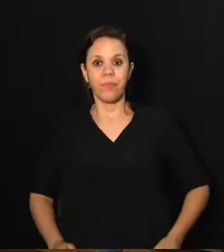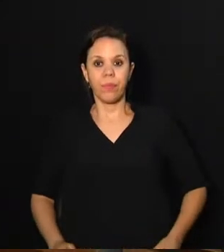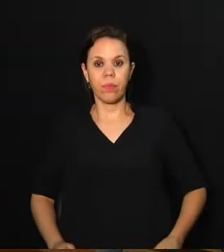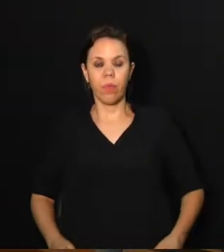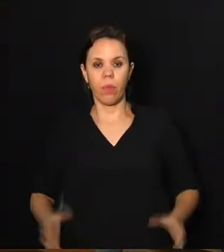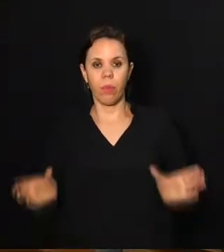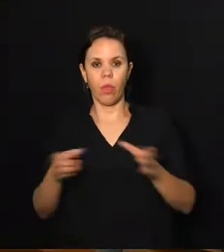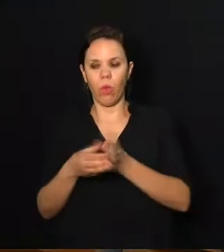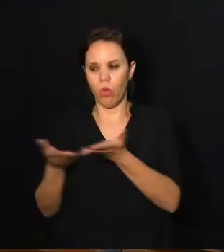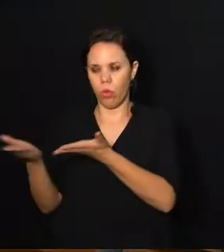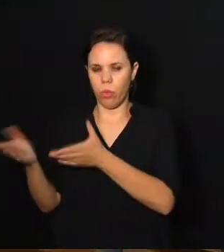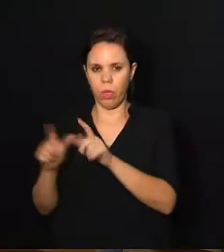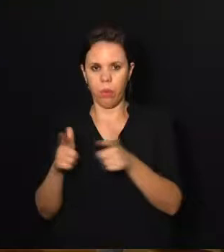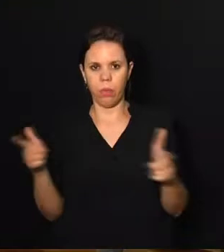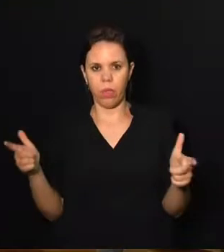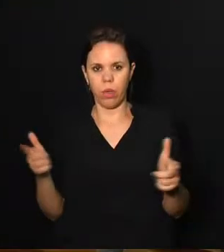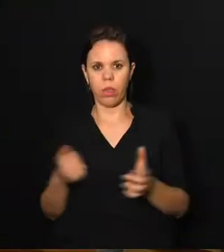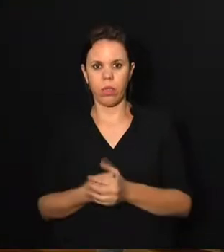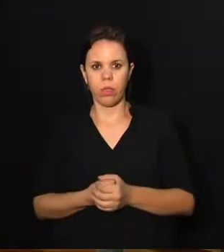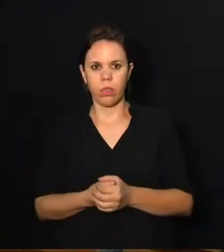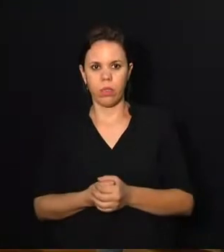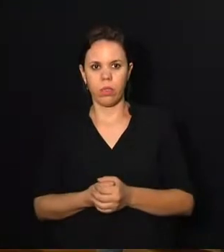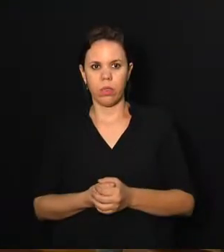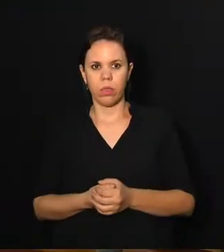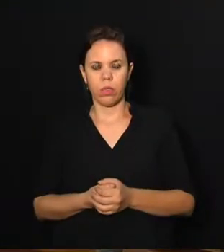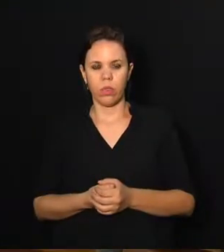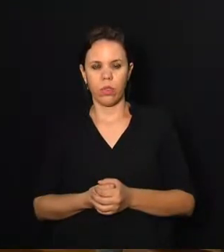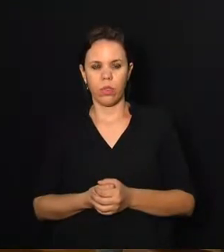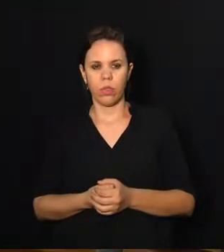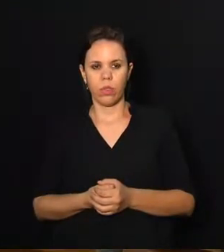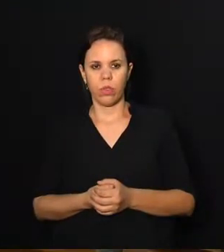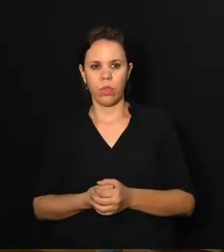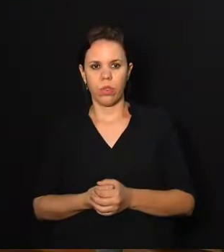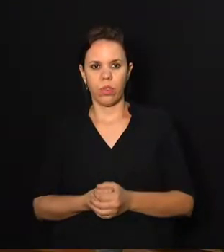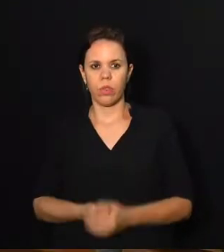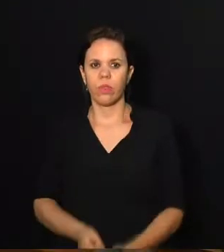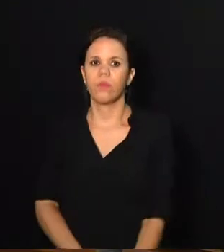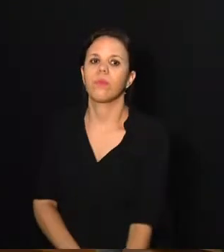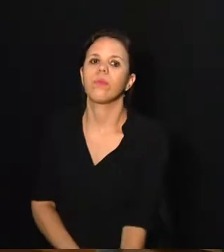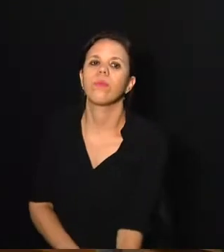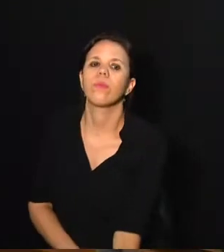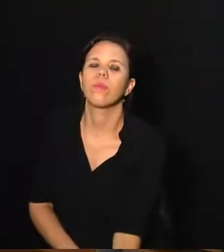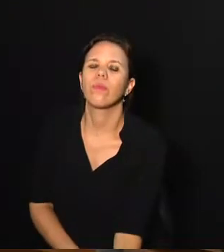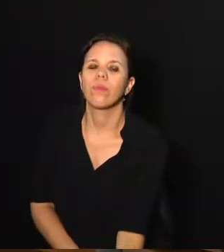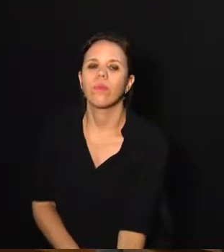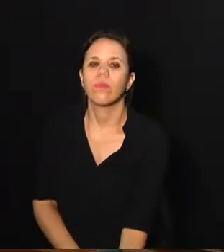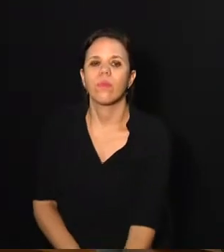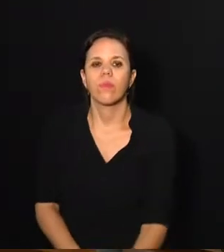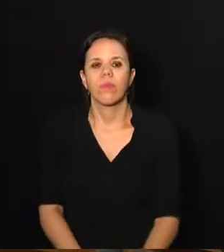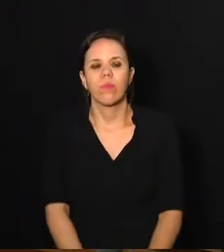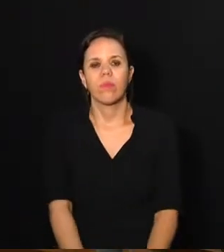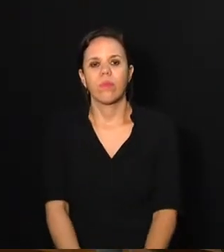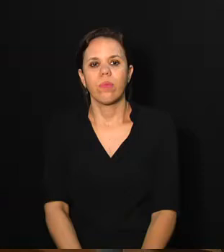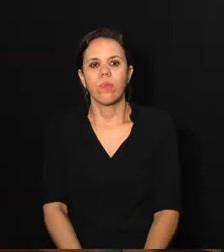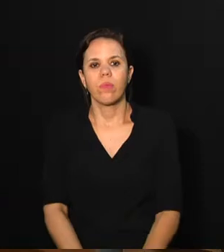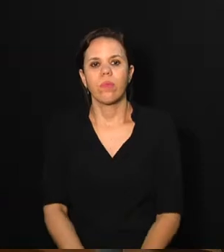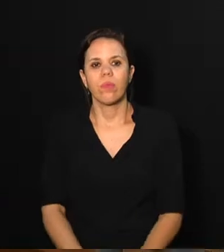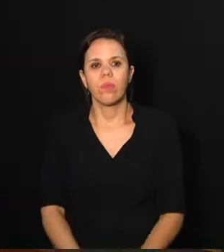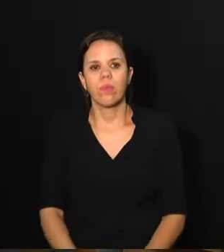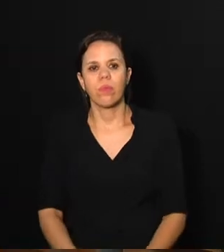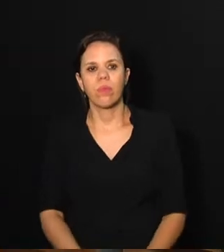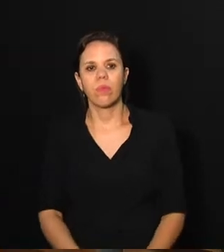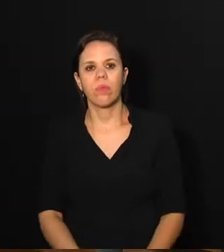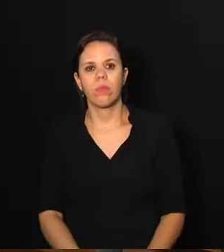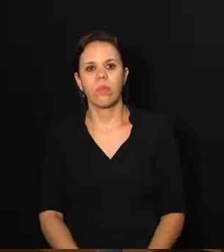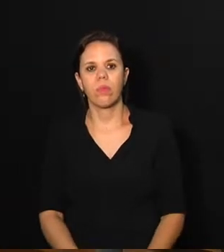grupo, né, que é a maioria da plateia que hoje é nosso. Acho que não está ligado o microfone, está ligado? Dá uma olhadinha. Não, mas é que está na TV. É que está